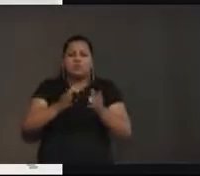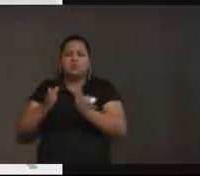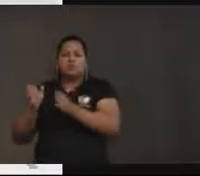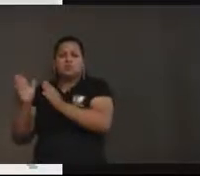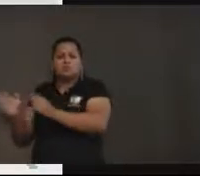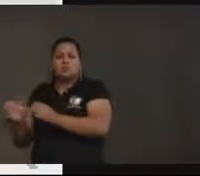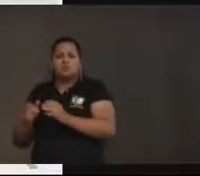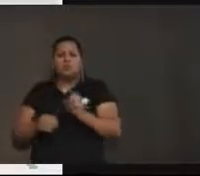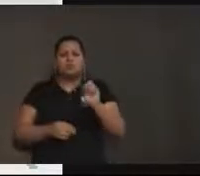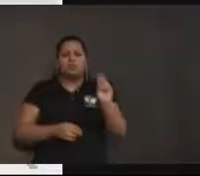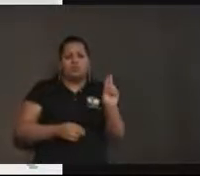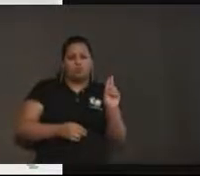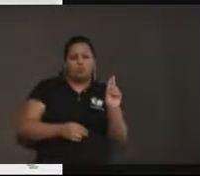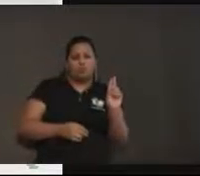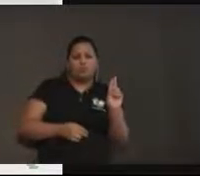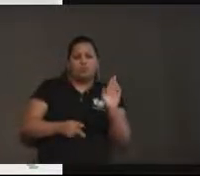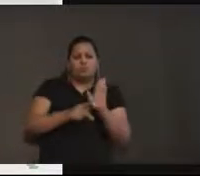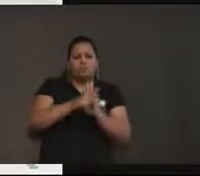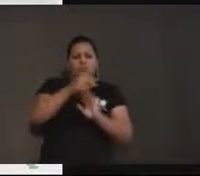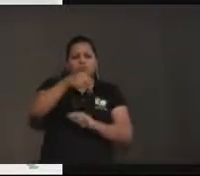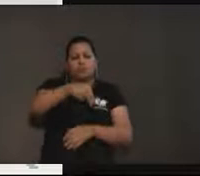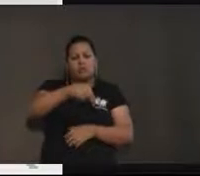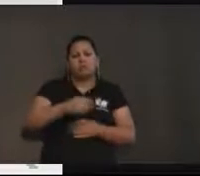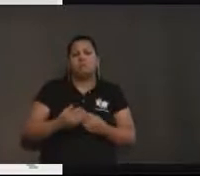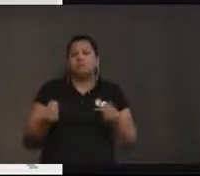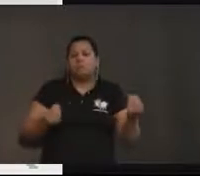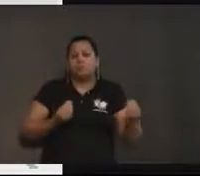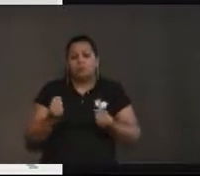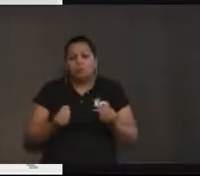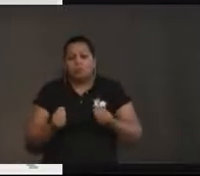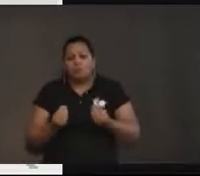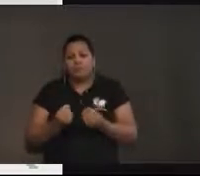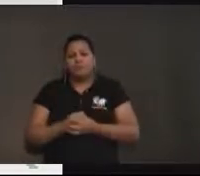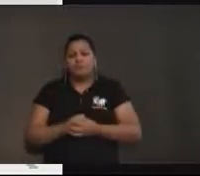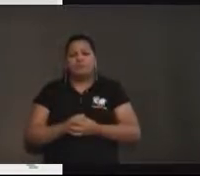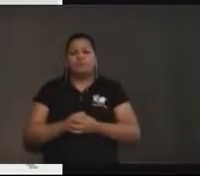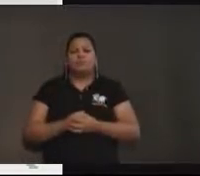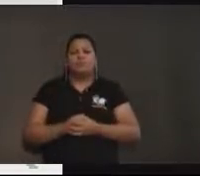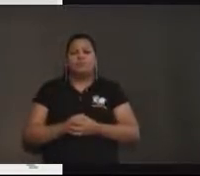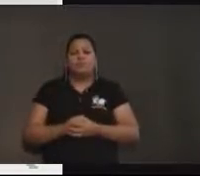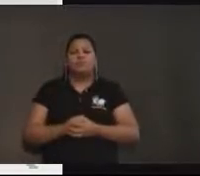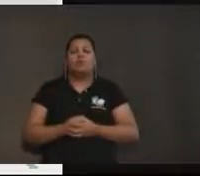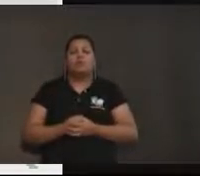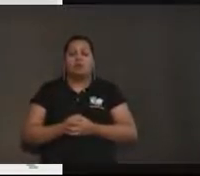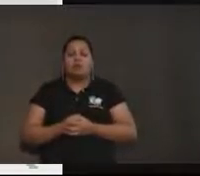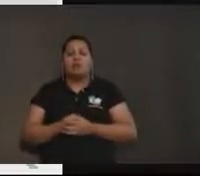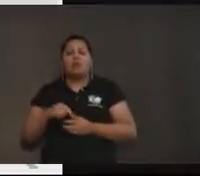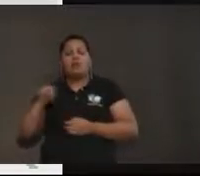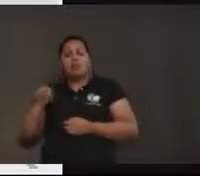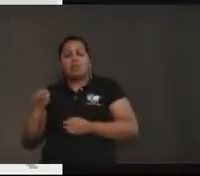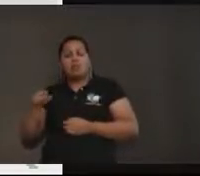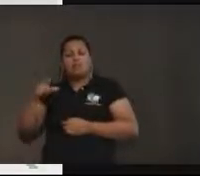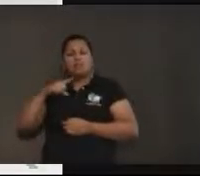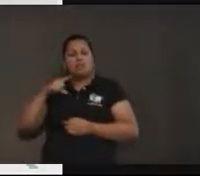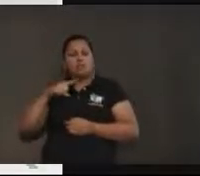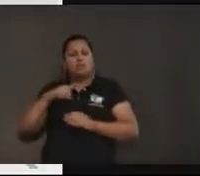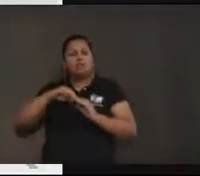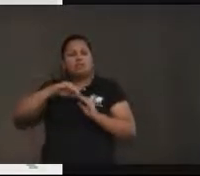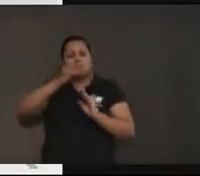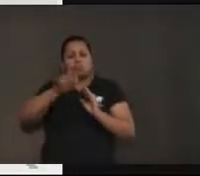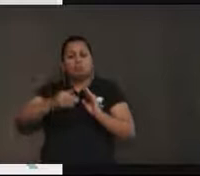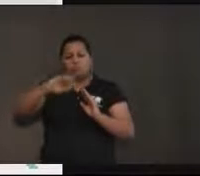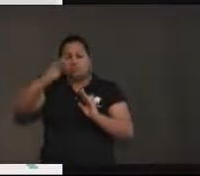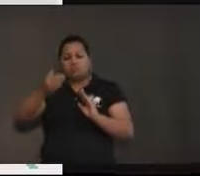a bom é isso é uma sequência é candidata é uma ótima candidata ela tá indo para o nível que eu acho que eu tenho